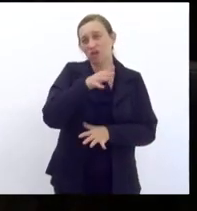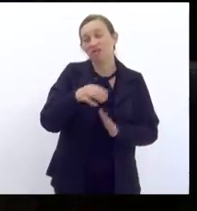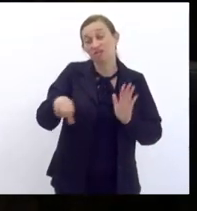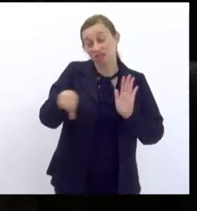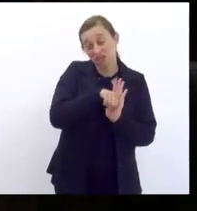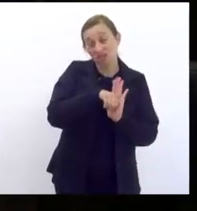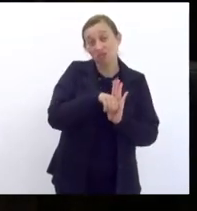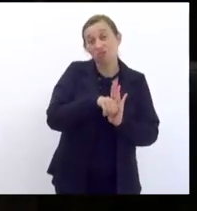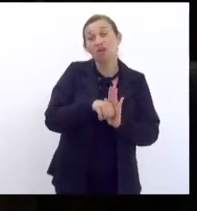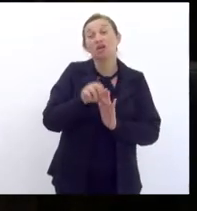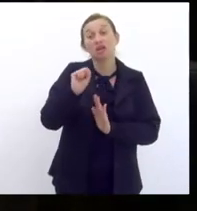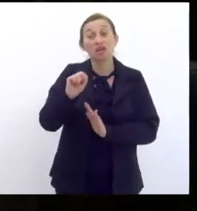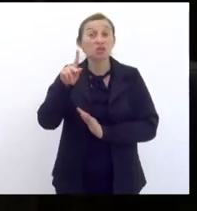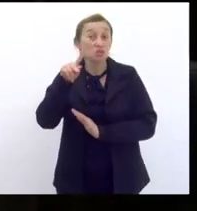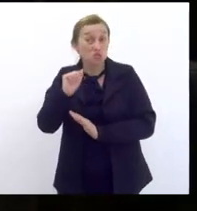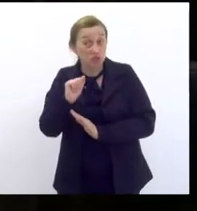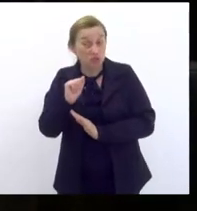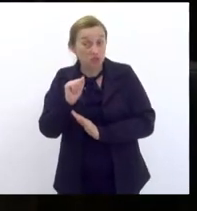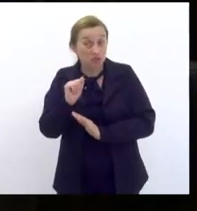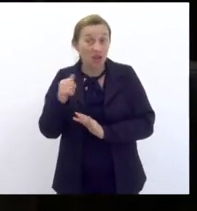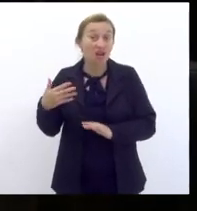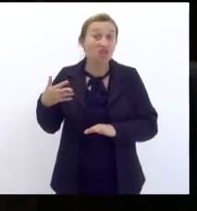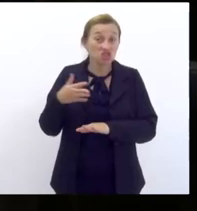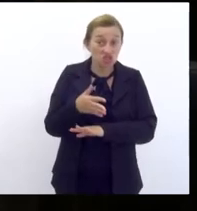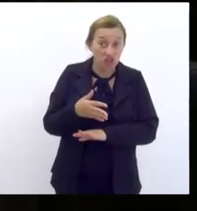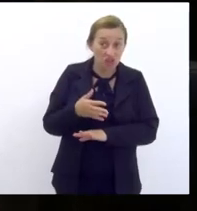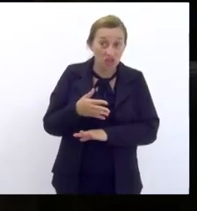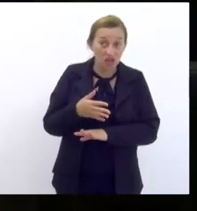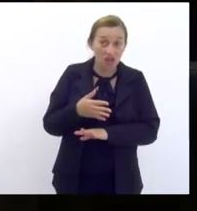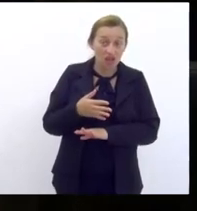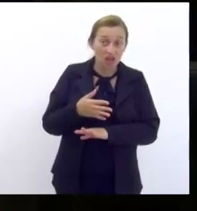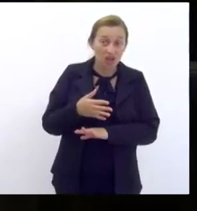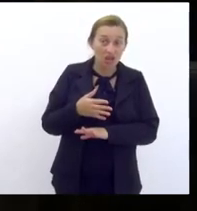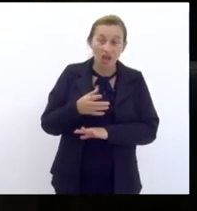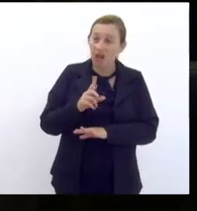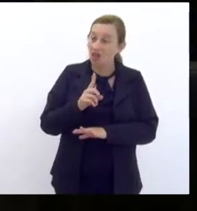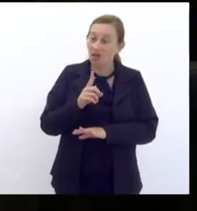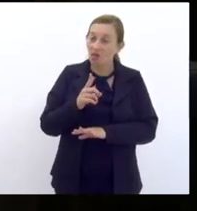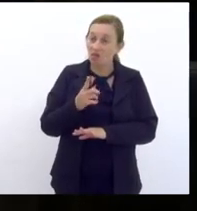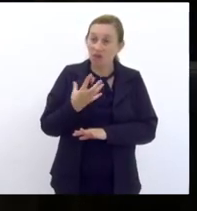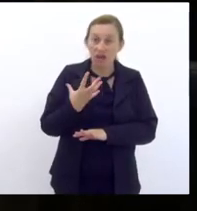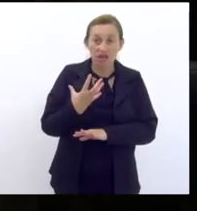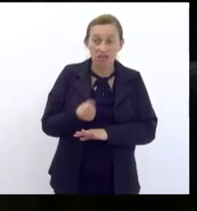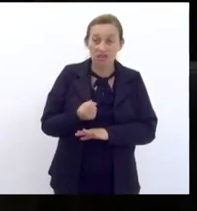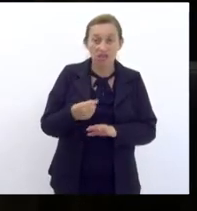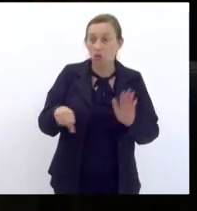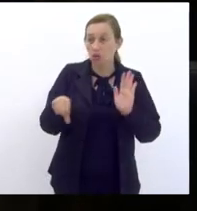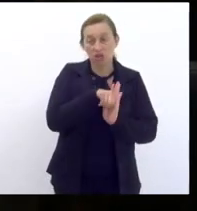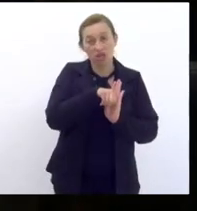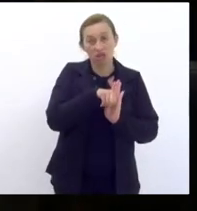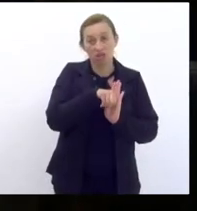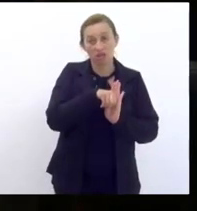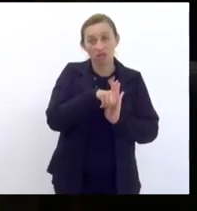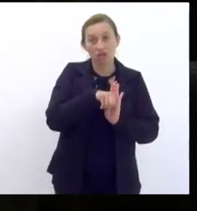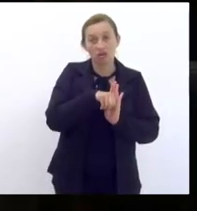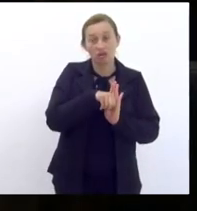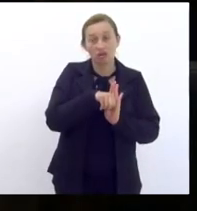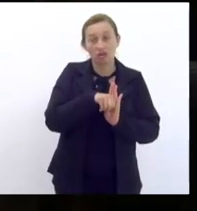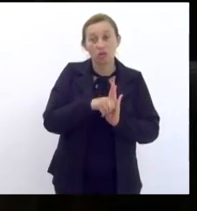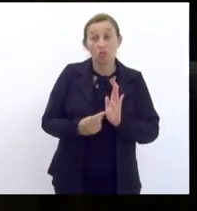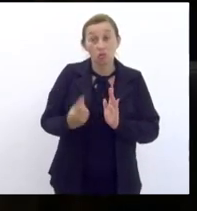e a suipa ela chega ela não vai ser mais conivente com crime uma coisa